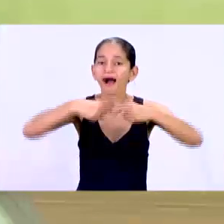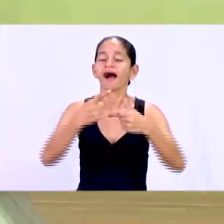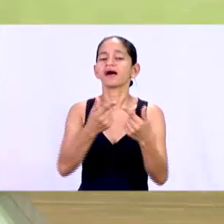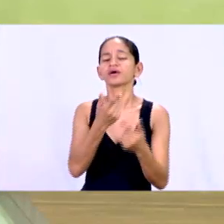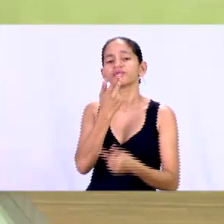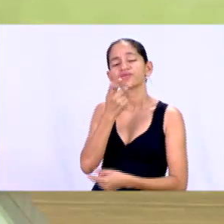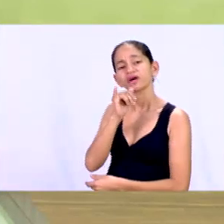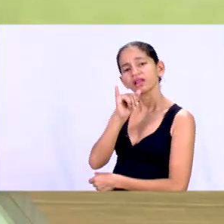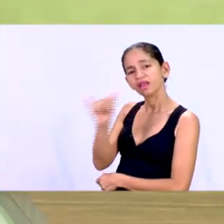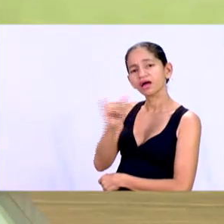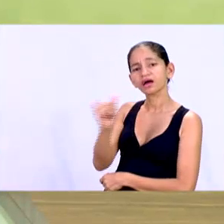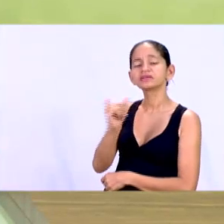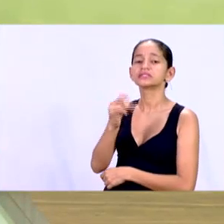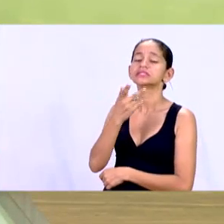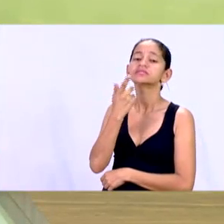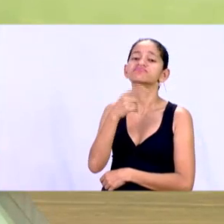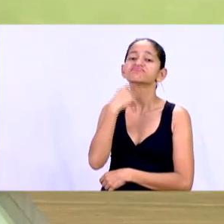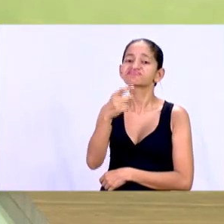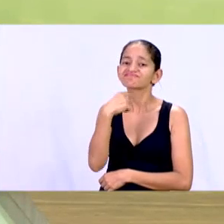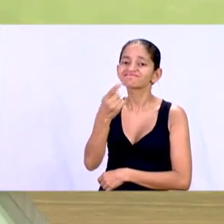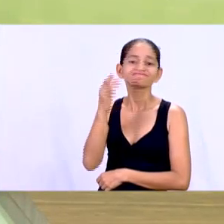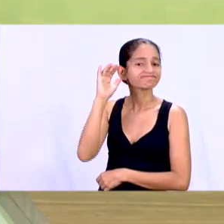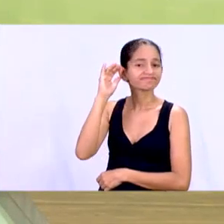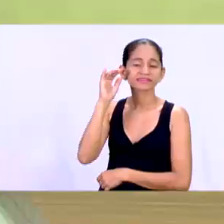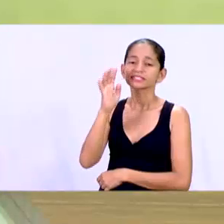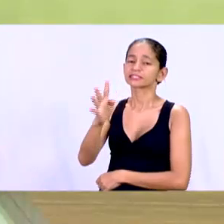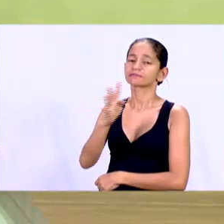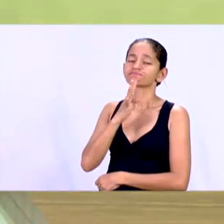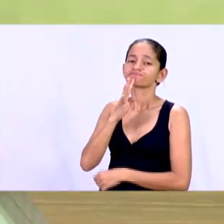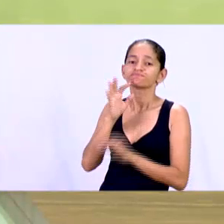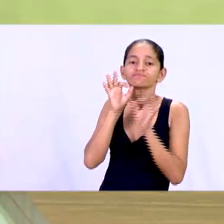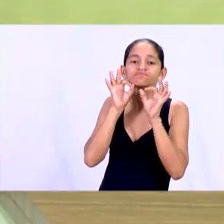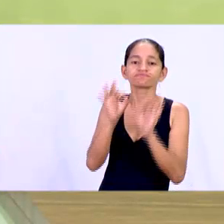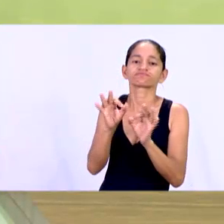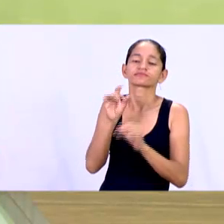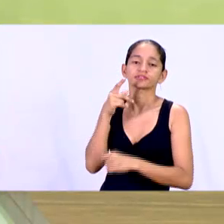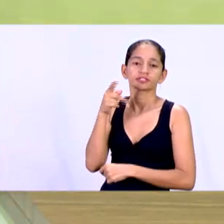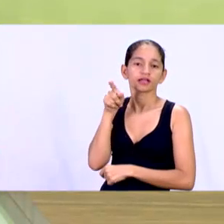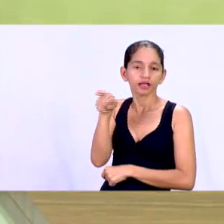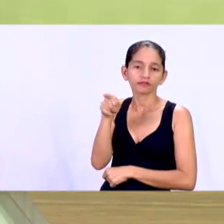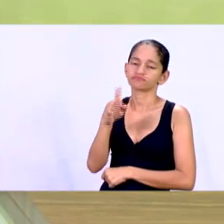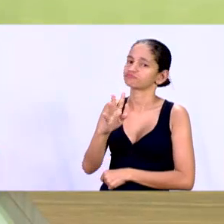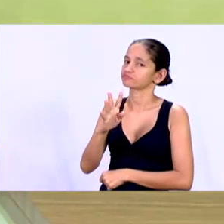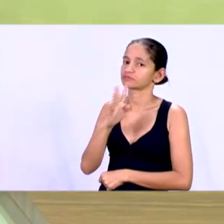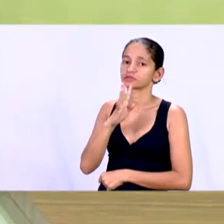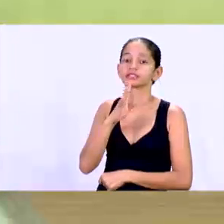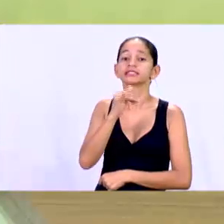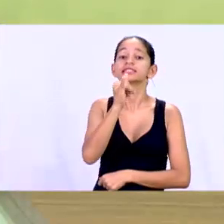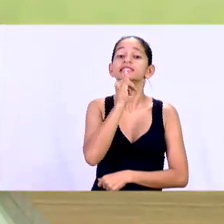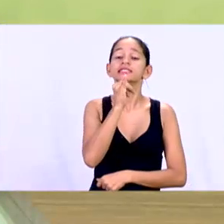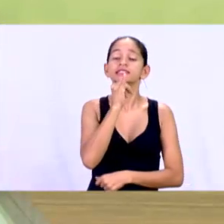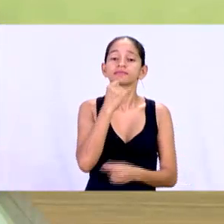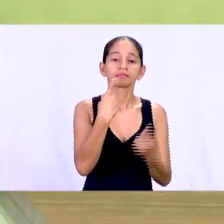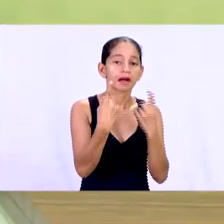para o outro se eu não consigo interpretar ou conhecê-lo da maneira que ele é? Por exemplo, as nossas